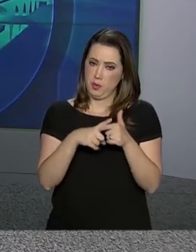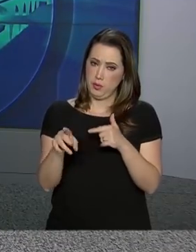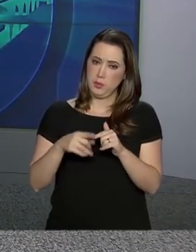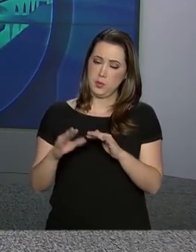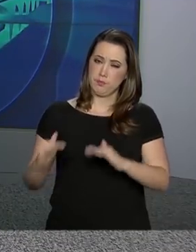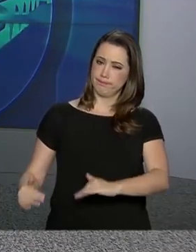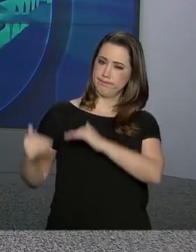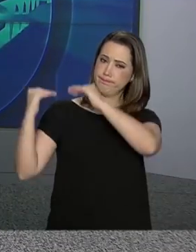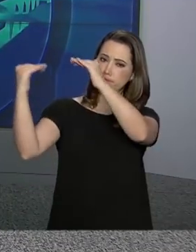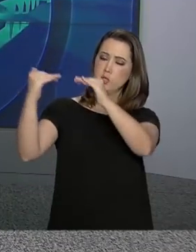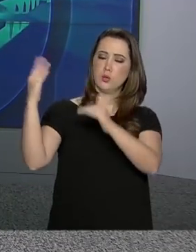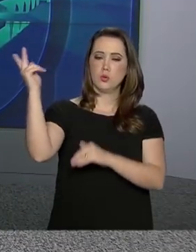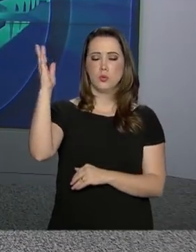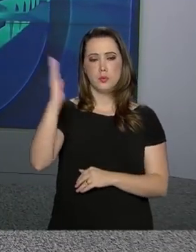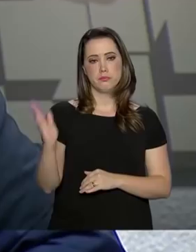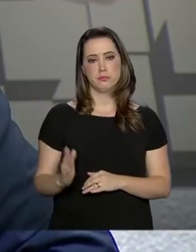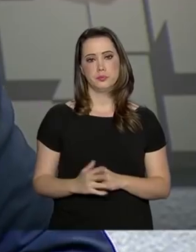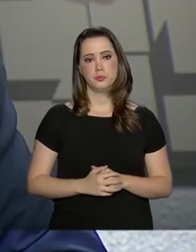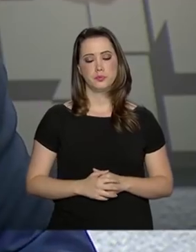trazer desenvolvimento ao país.